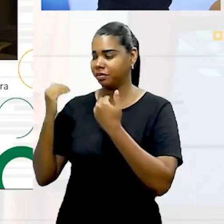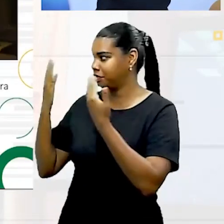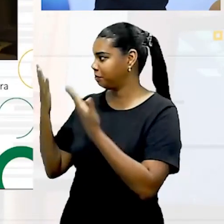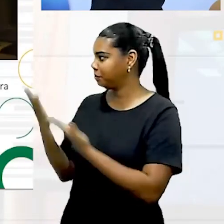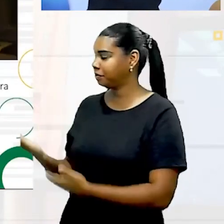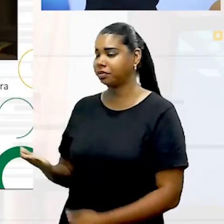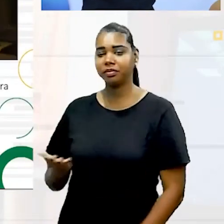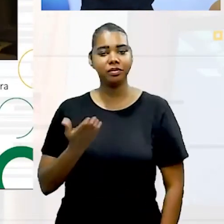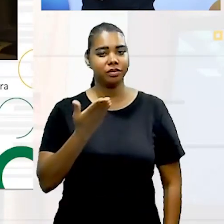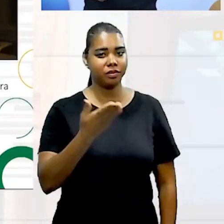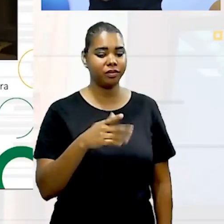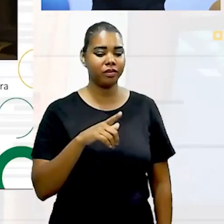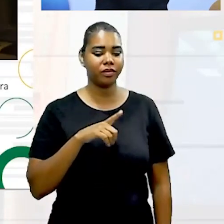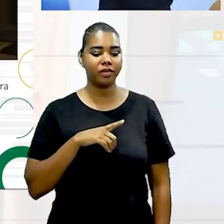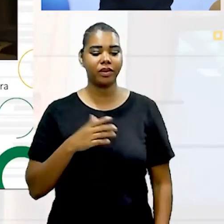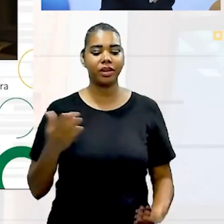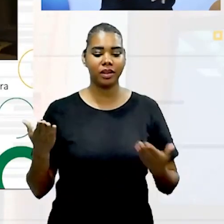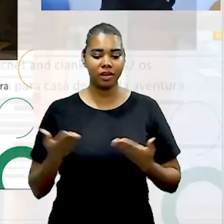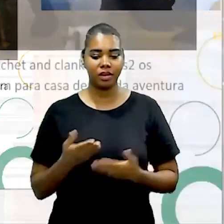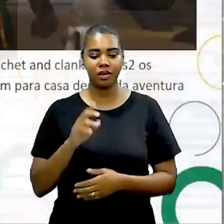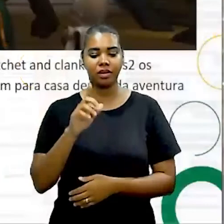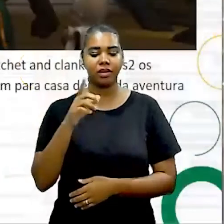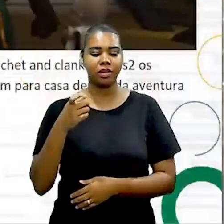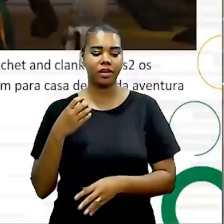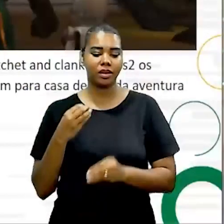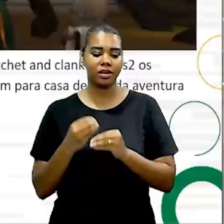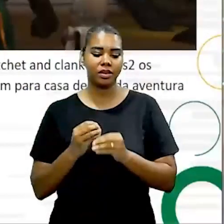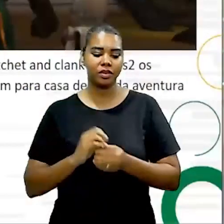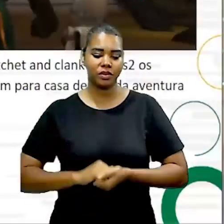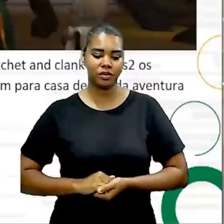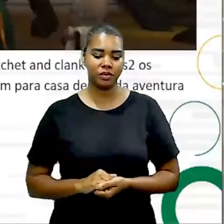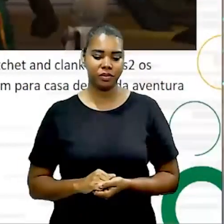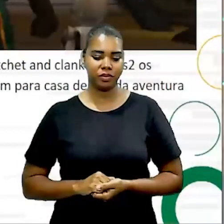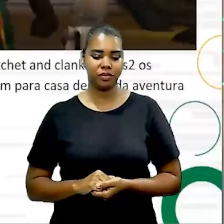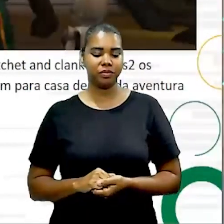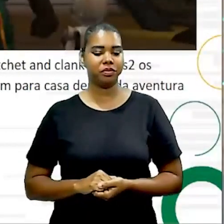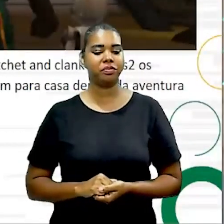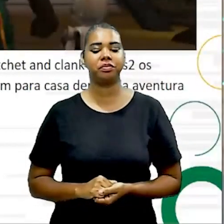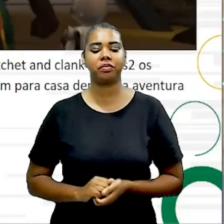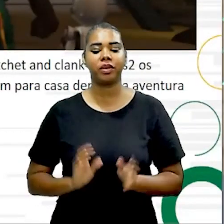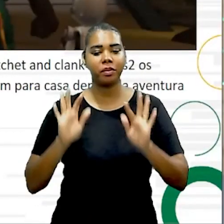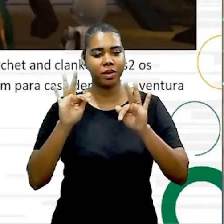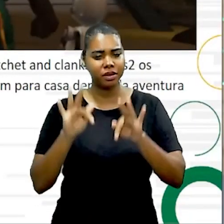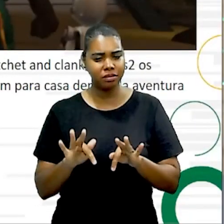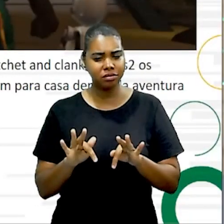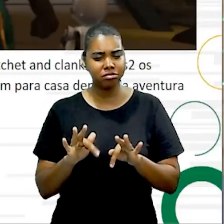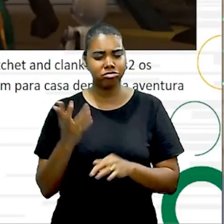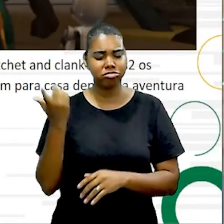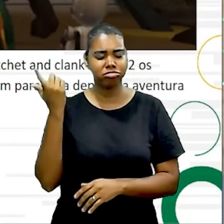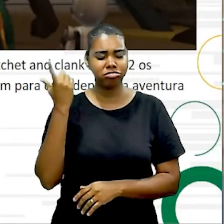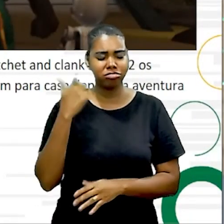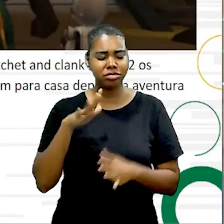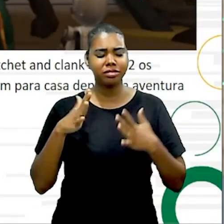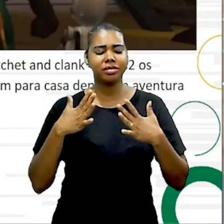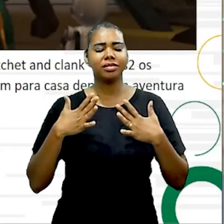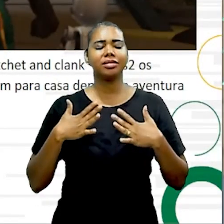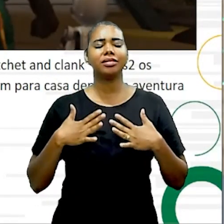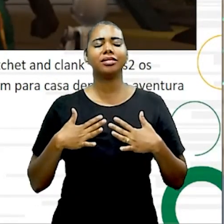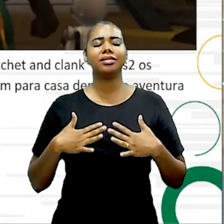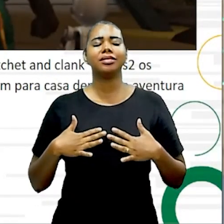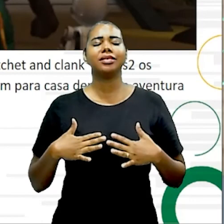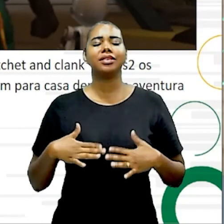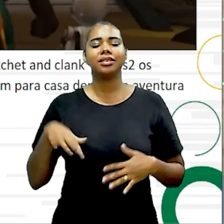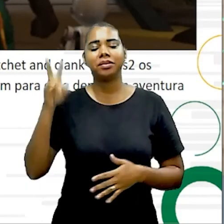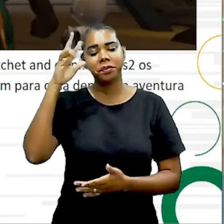E você tem um retorno com o LX, que é o momento final, quando seu personagem realmente consegue sossegar. É o momento da